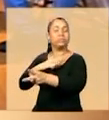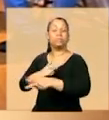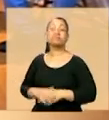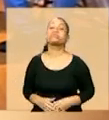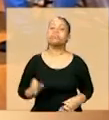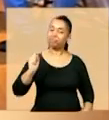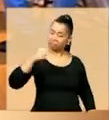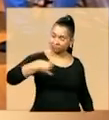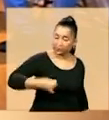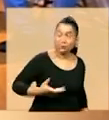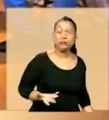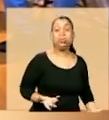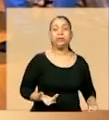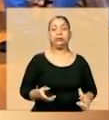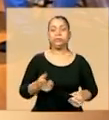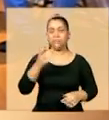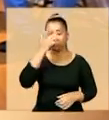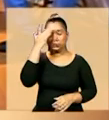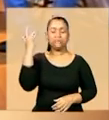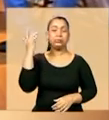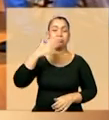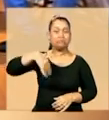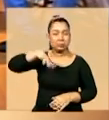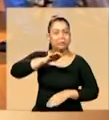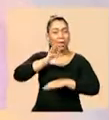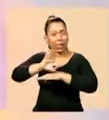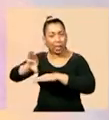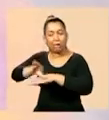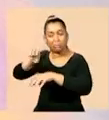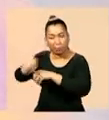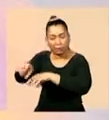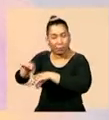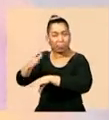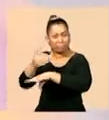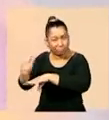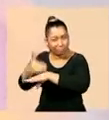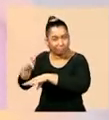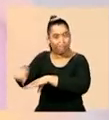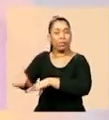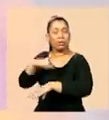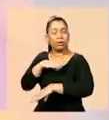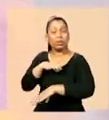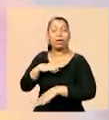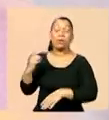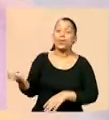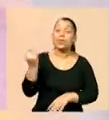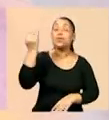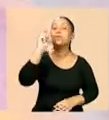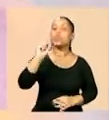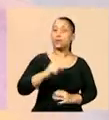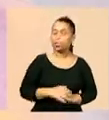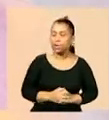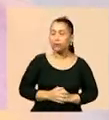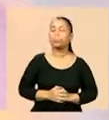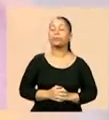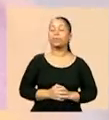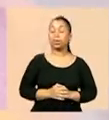também. Sim, além dos treinamentos específicos exigidos por lei, é muito